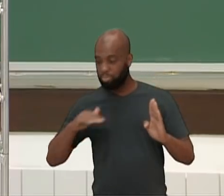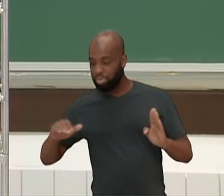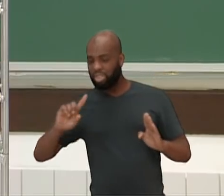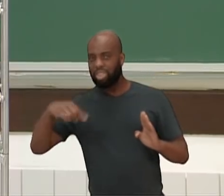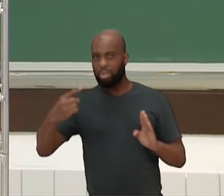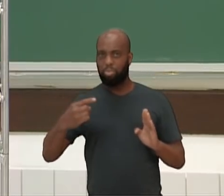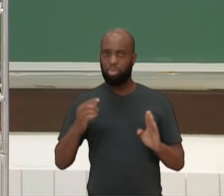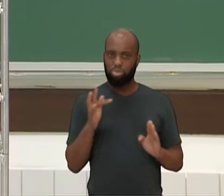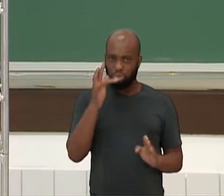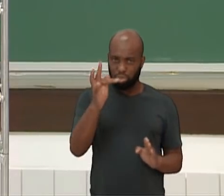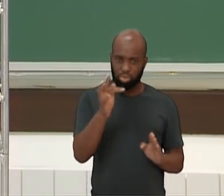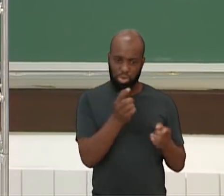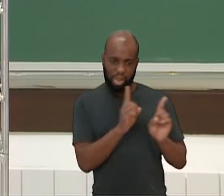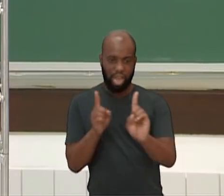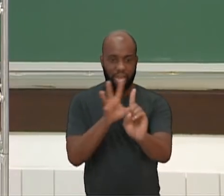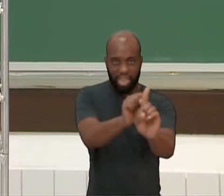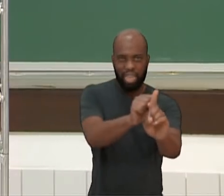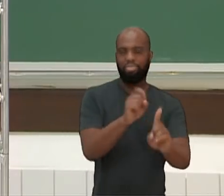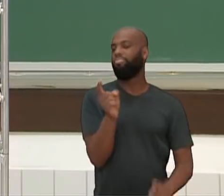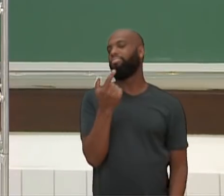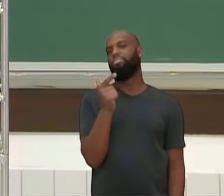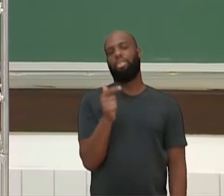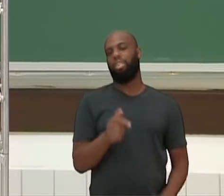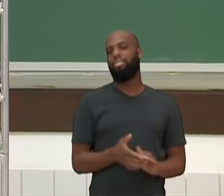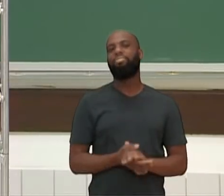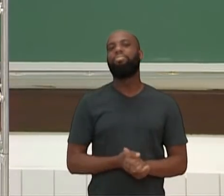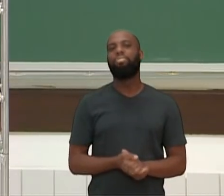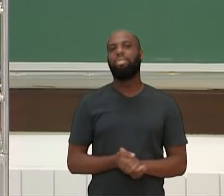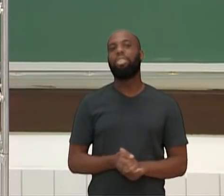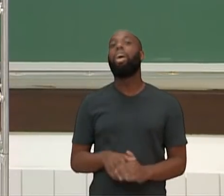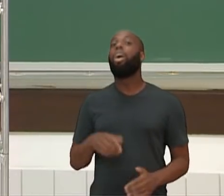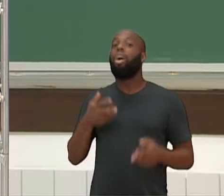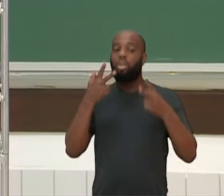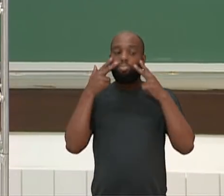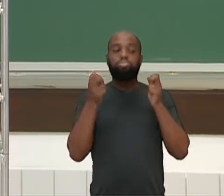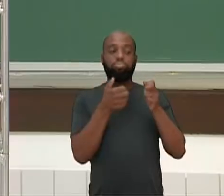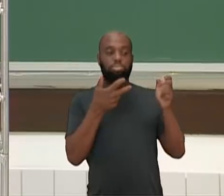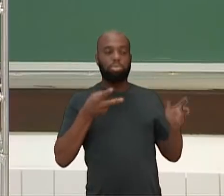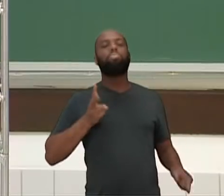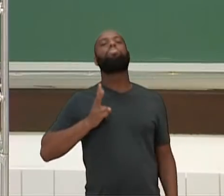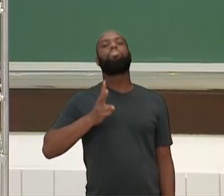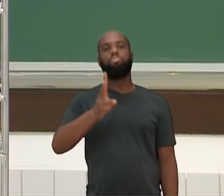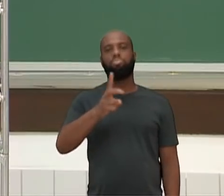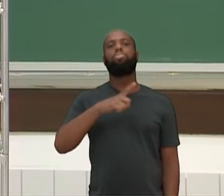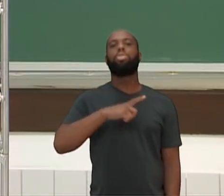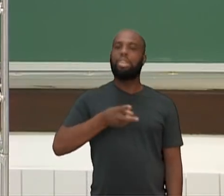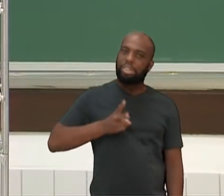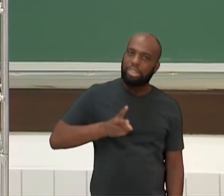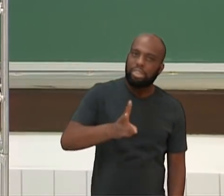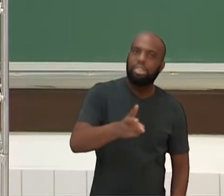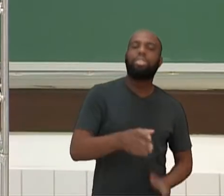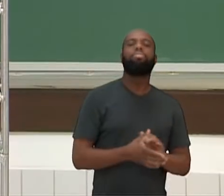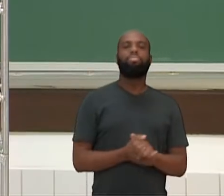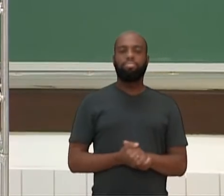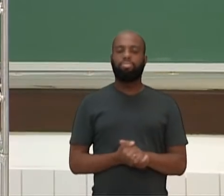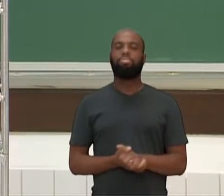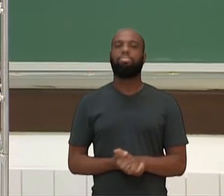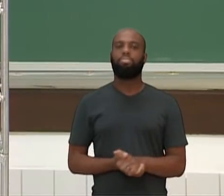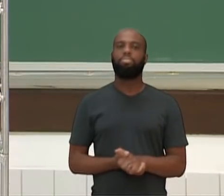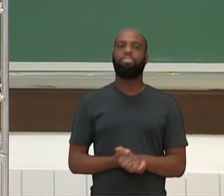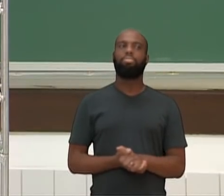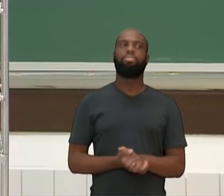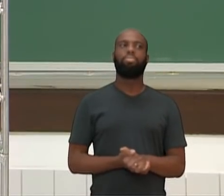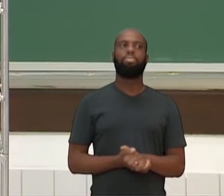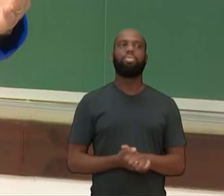brincar de pega-pega na fase adulta, é mais difícil, né? Eles não, eles já brincam com mais constância, brincam com